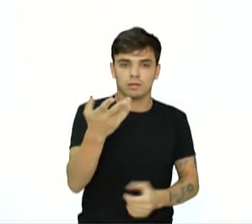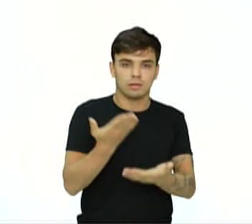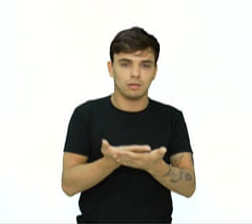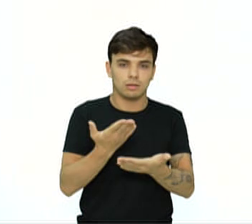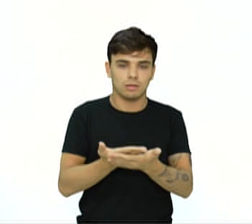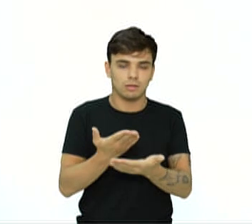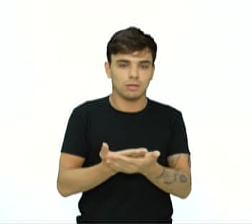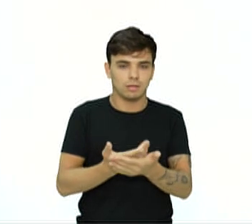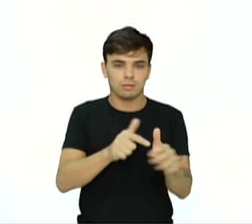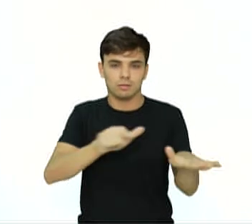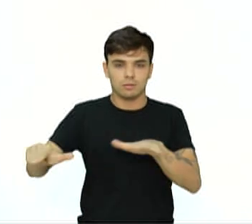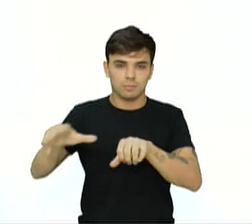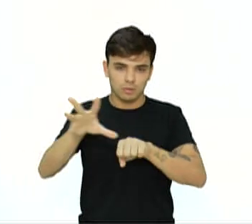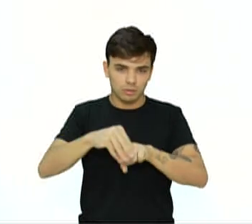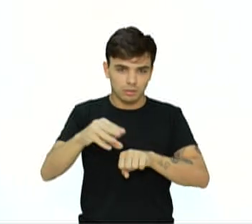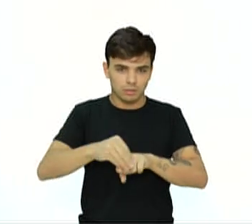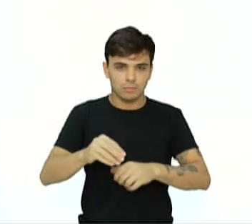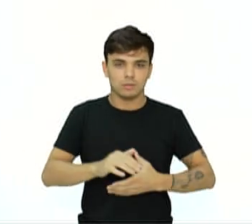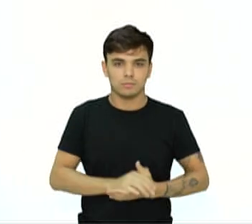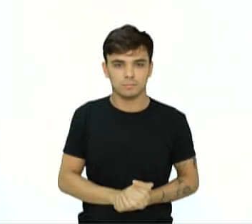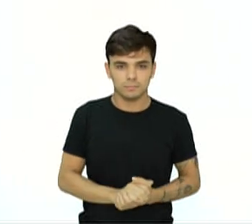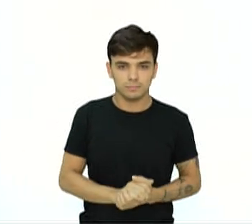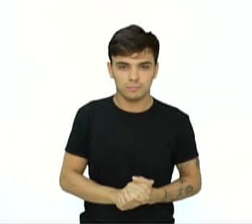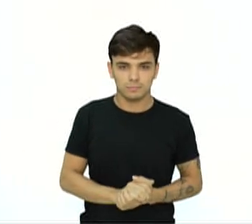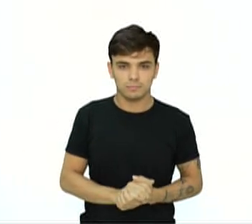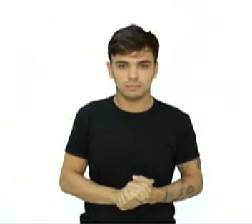nossa aula na Semana do Conhecimento.